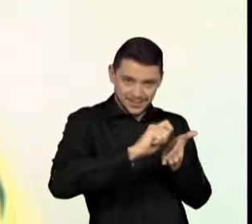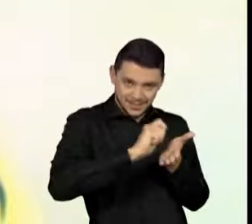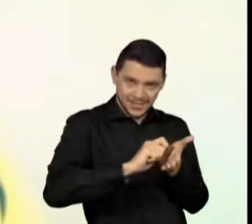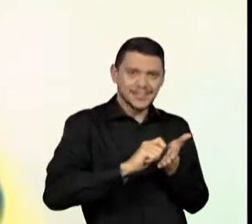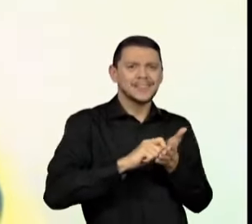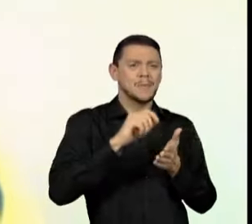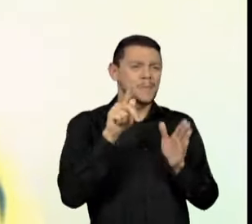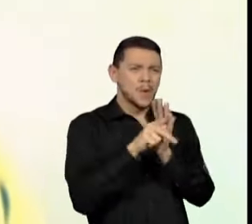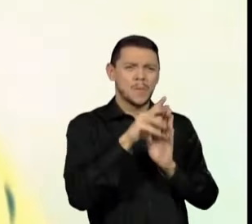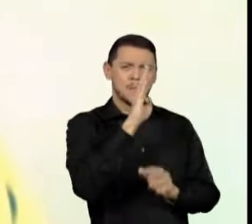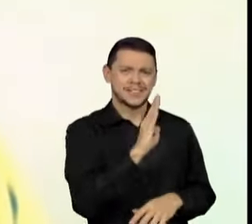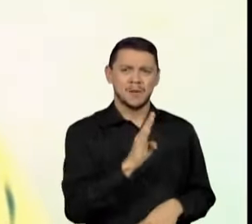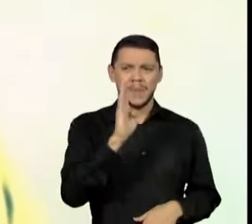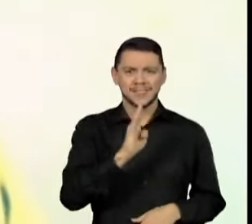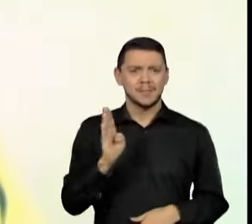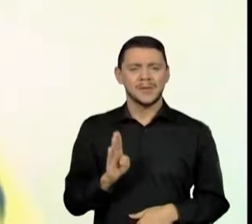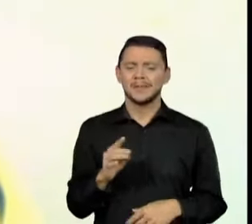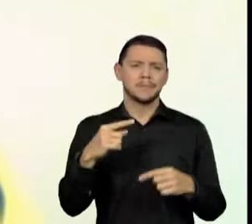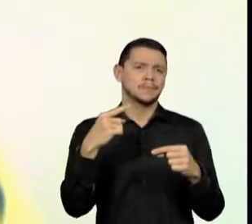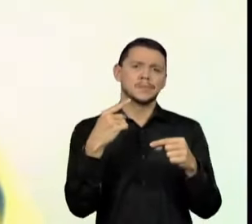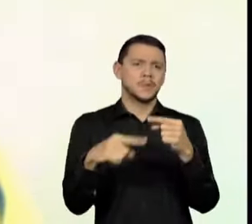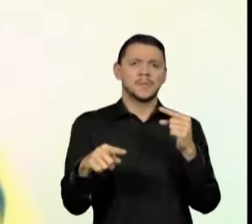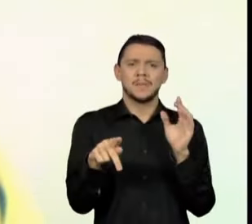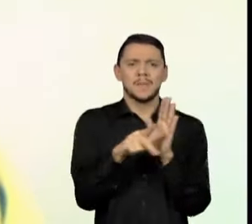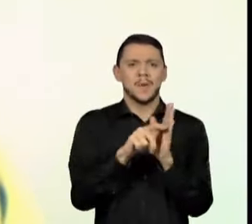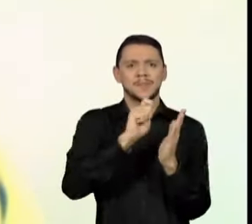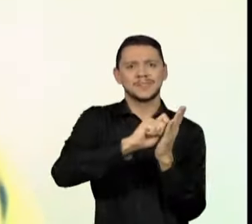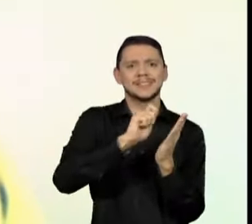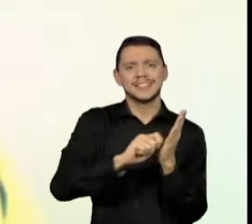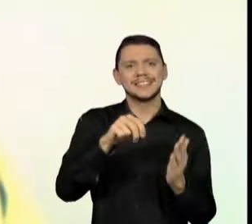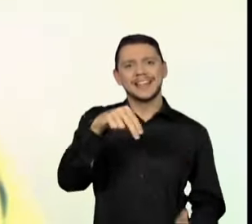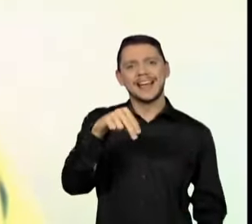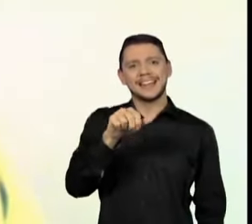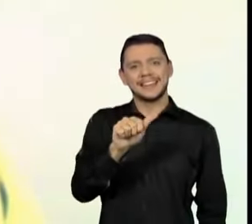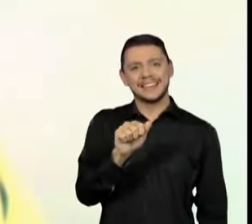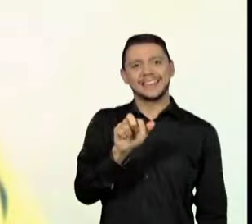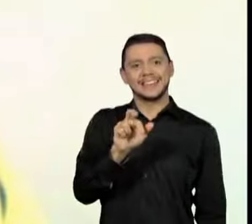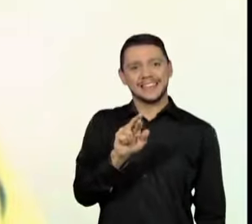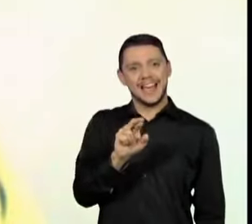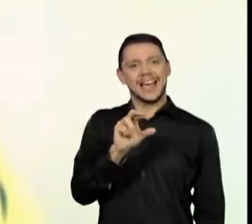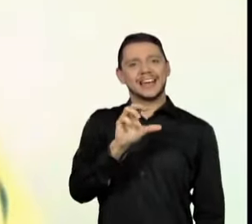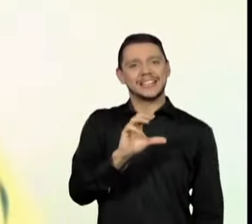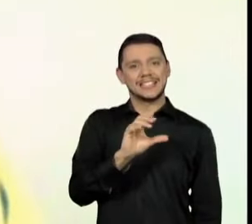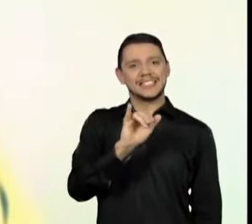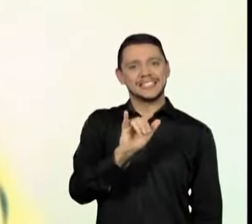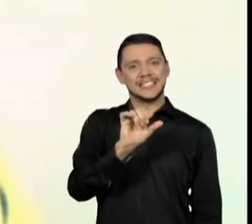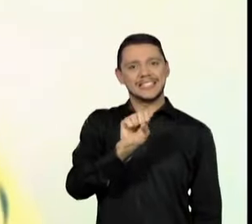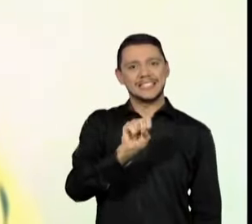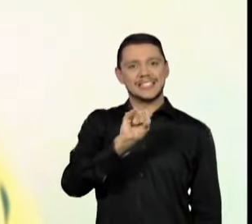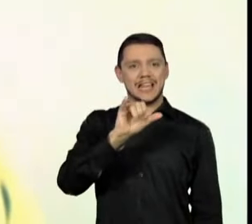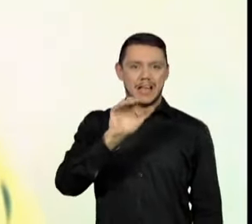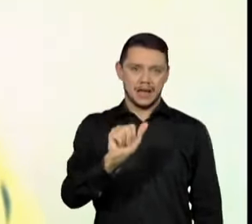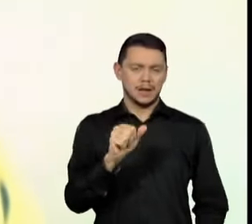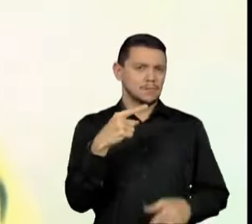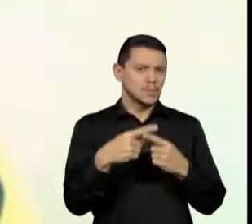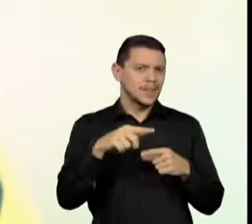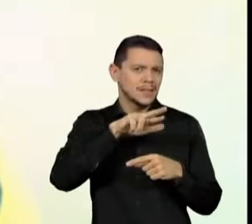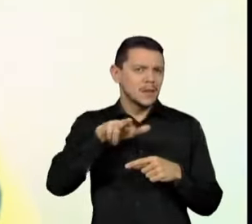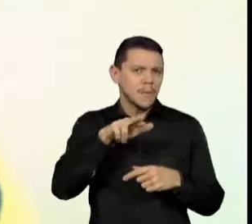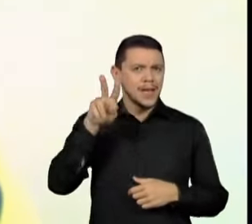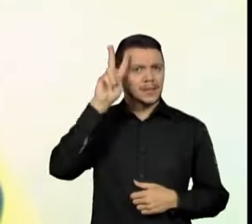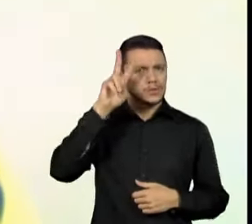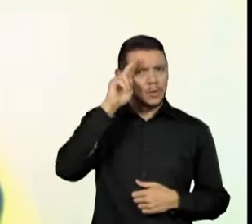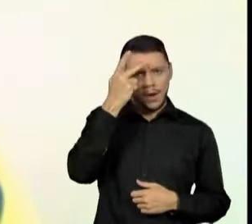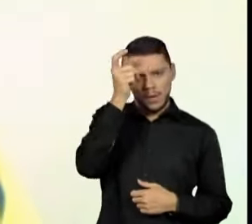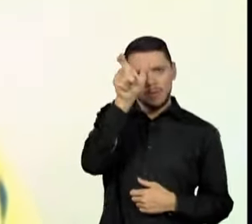escrevivência como uma escrita narcísica. Sim. Porque ela não é a história de um sujeito, ela é a